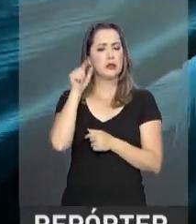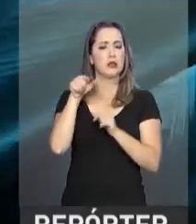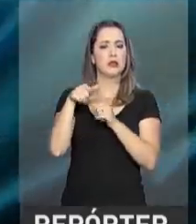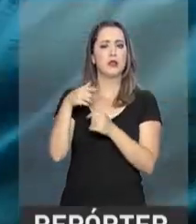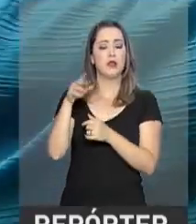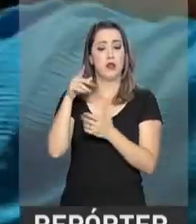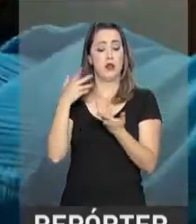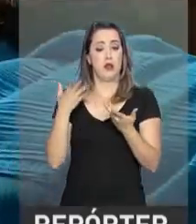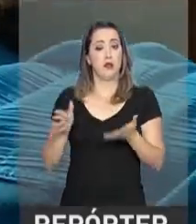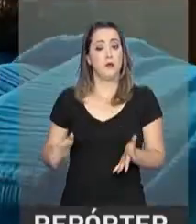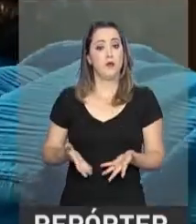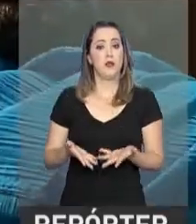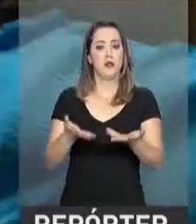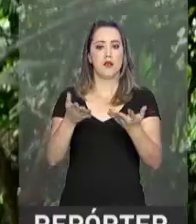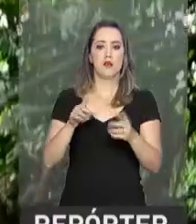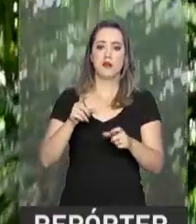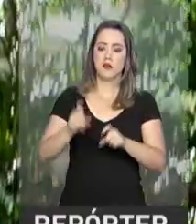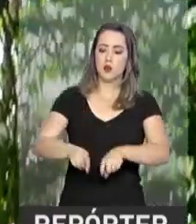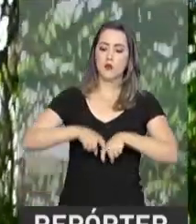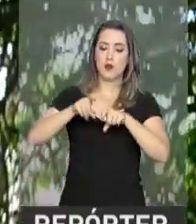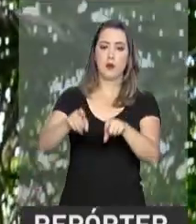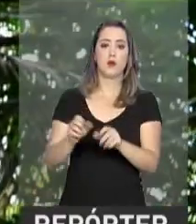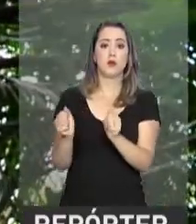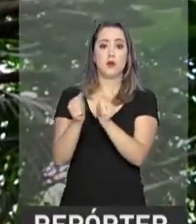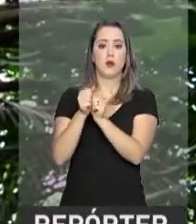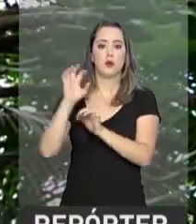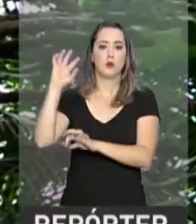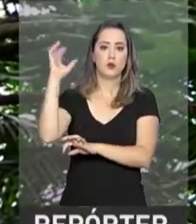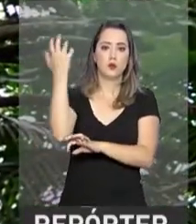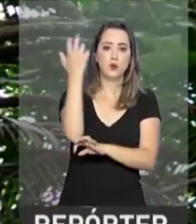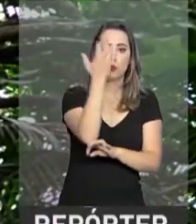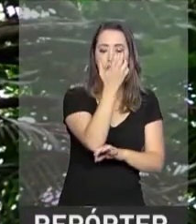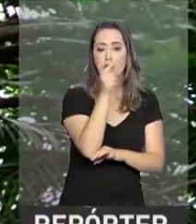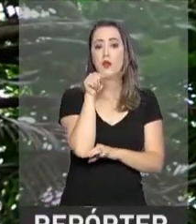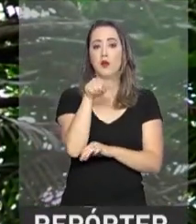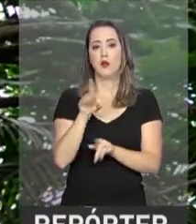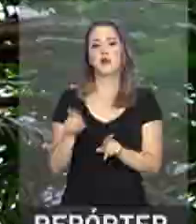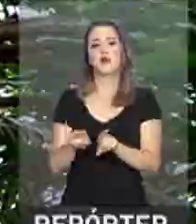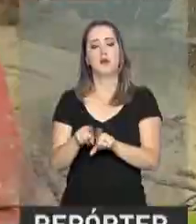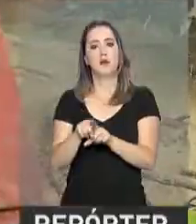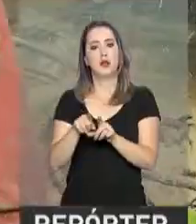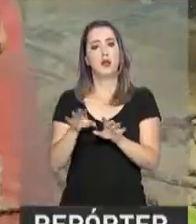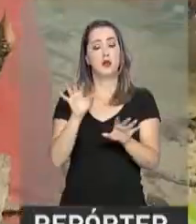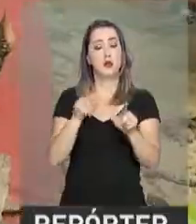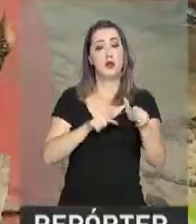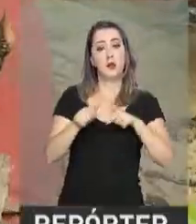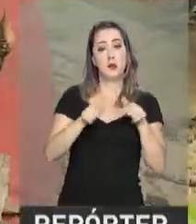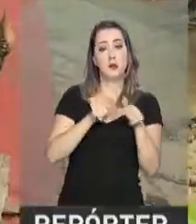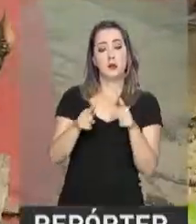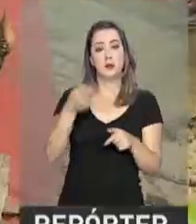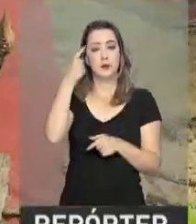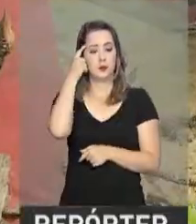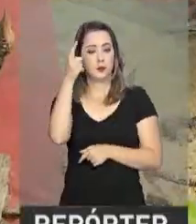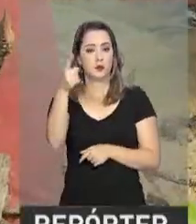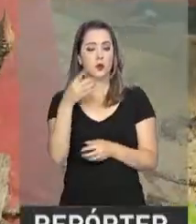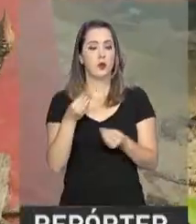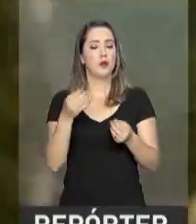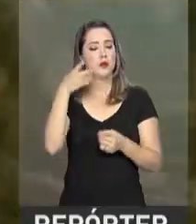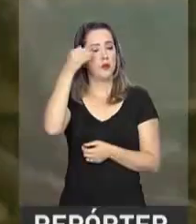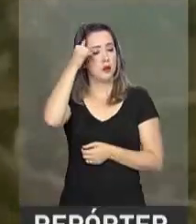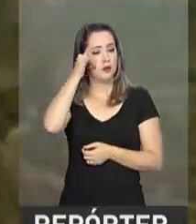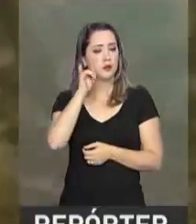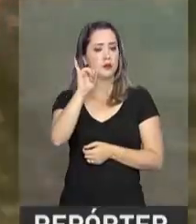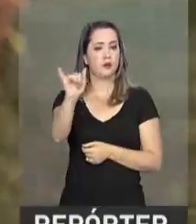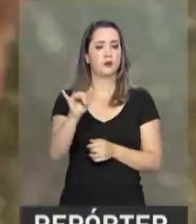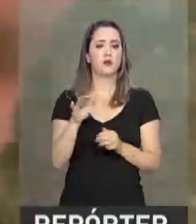incentivar a produção sustentável de outro vão ser reforçadas ações de inteligência e as operações de combate ao